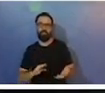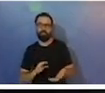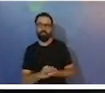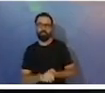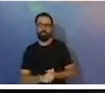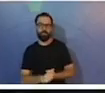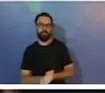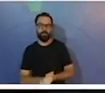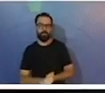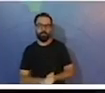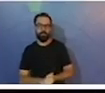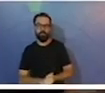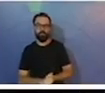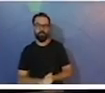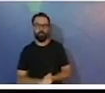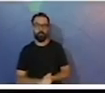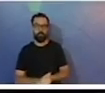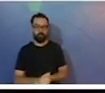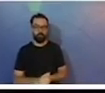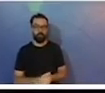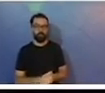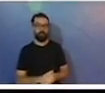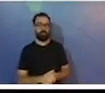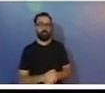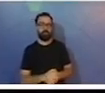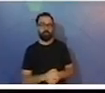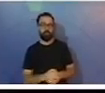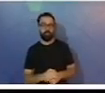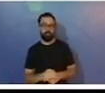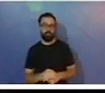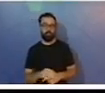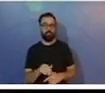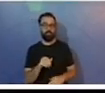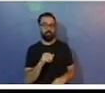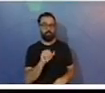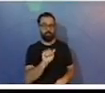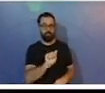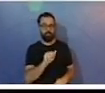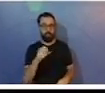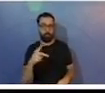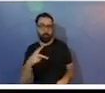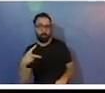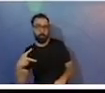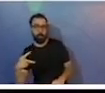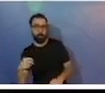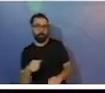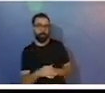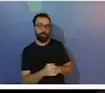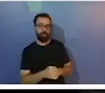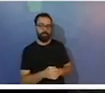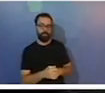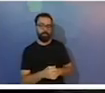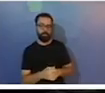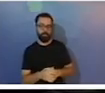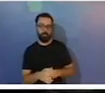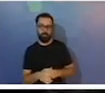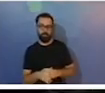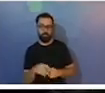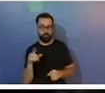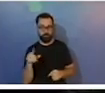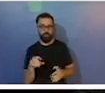capricho, tá? No aplicativo, vocês vão receber, tá? Na aula de hoje, os professores vão dar o aplicativo. É